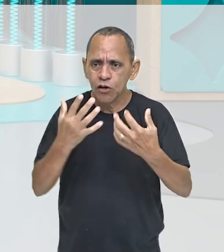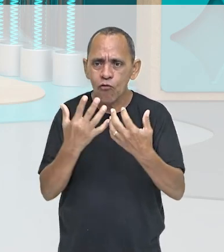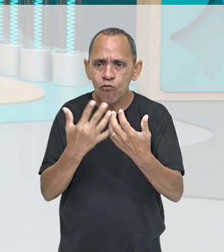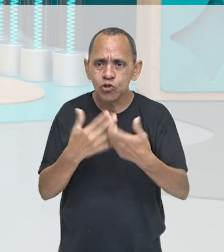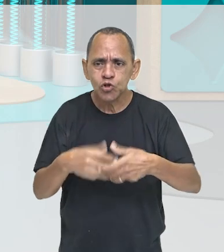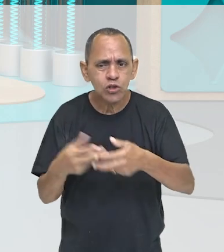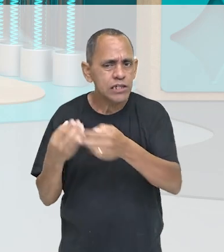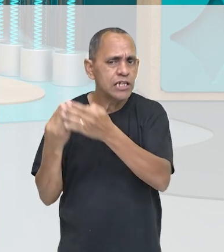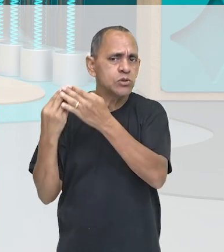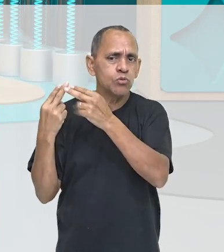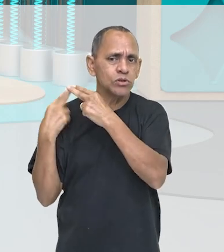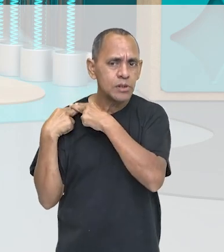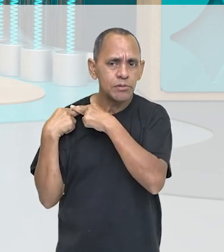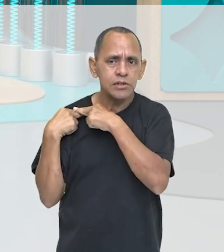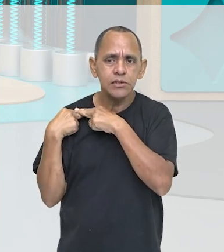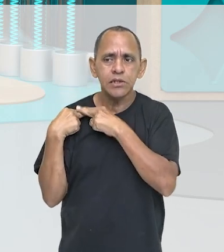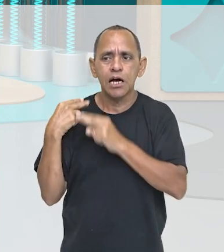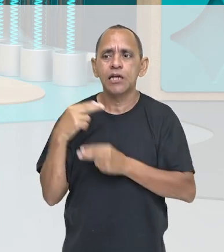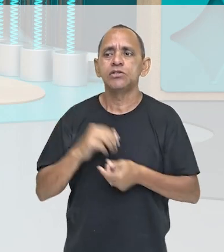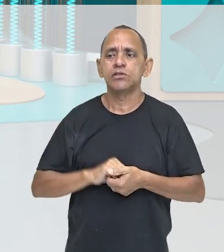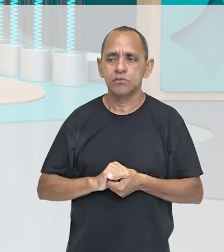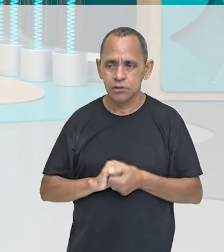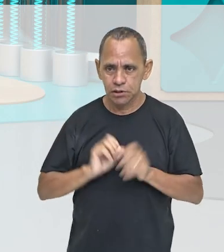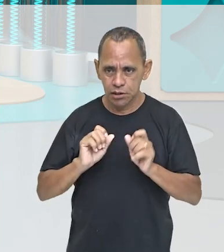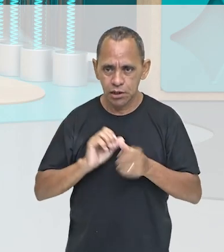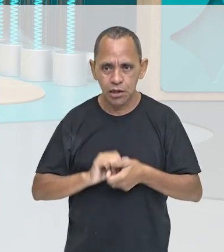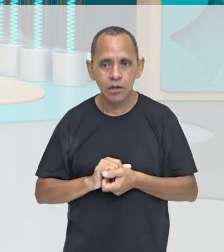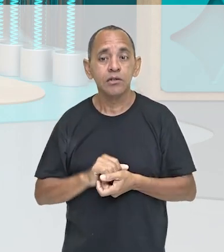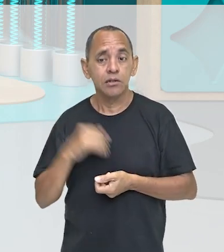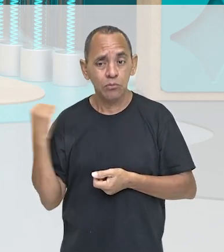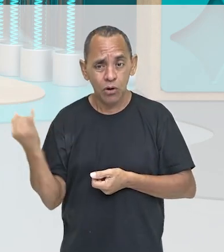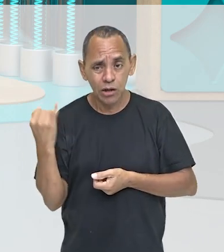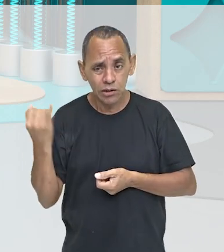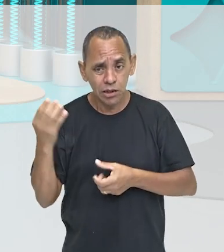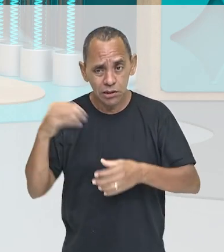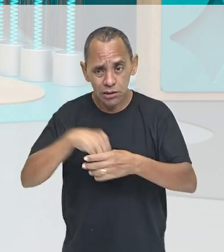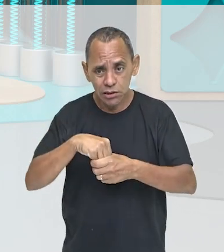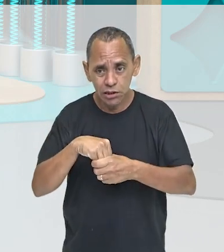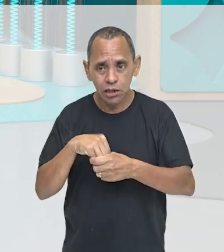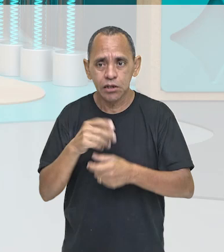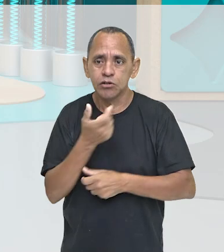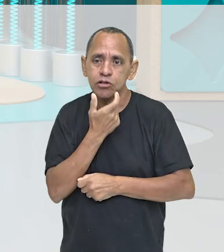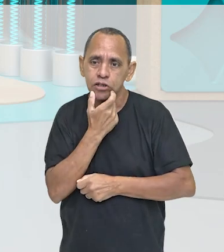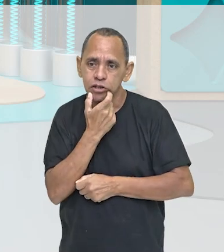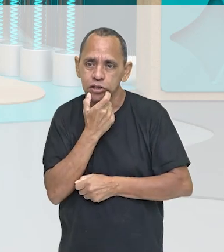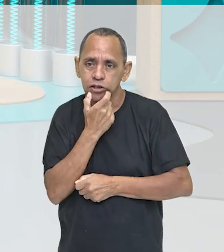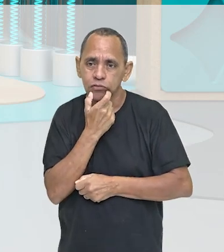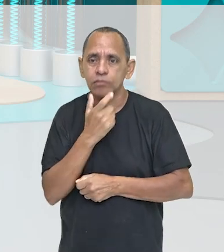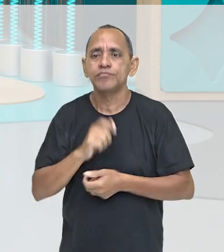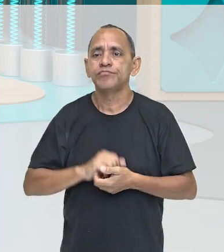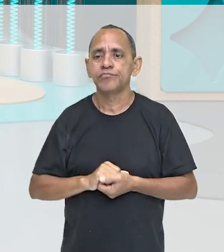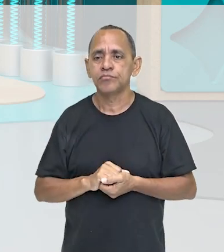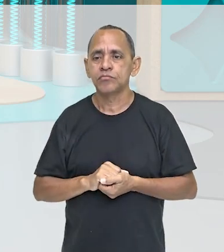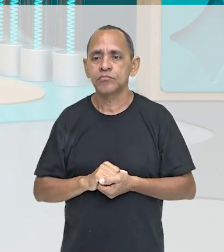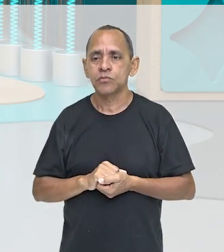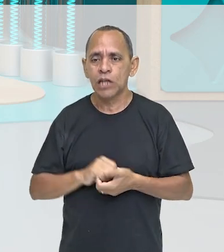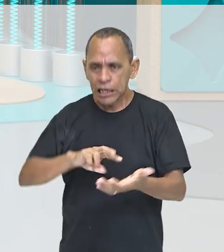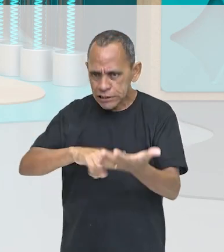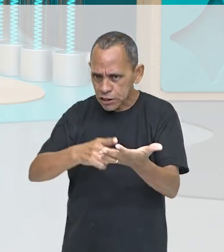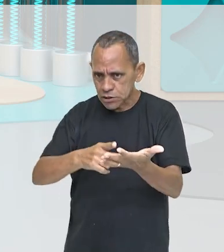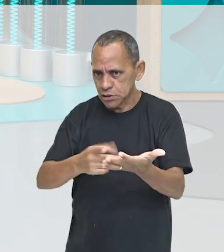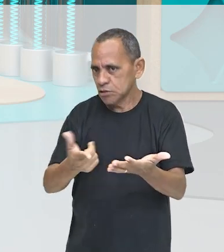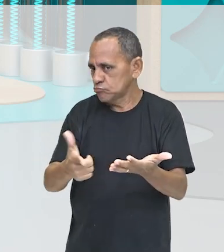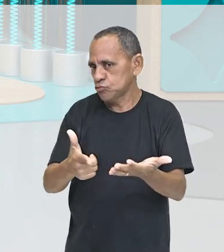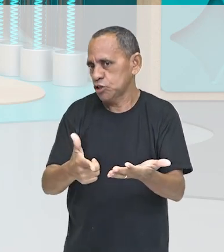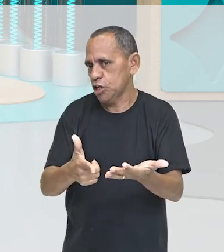claras e extremamente importantes e úteis dentro da língua, embora não tenha tradução. Mas eu só formo o futuro com o